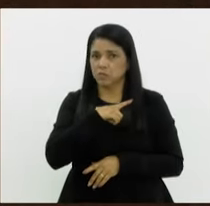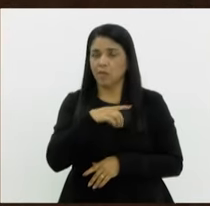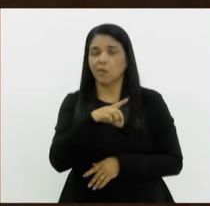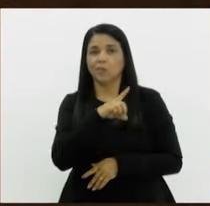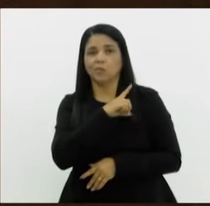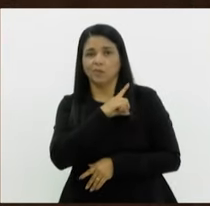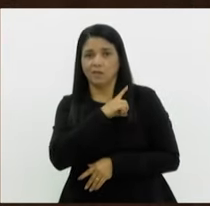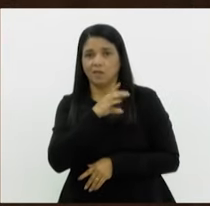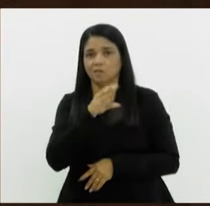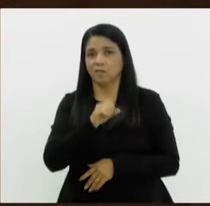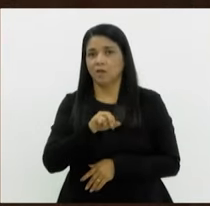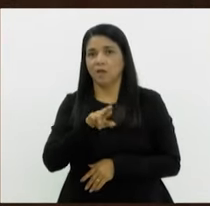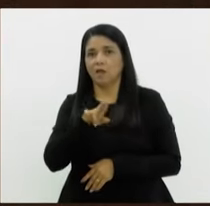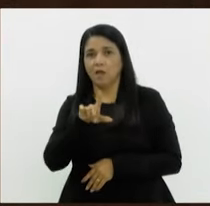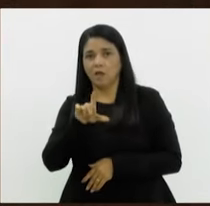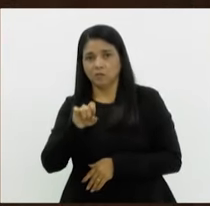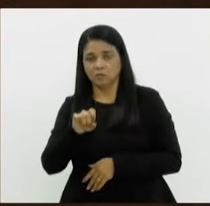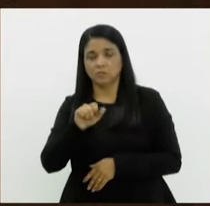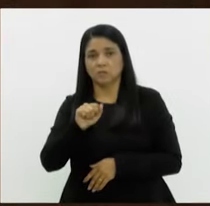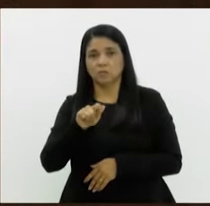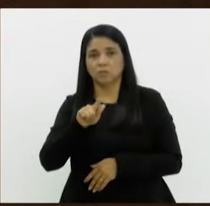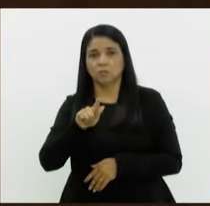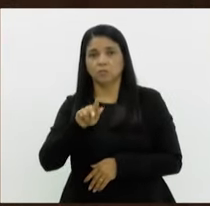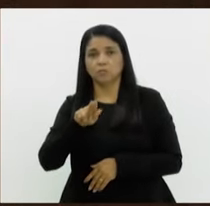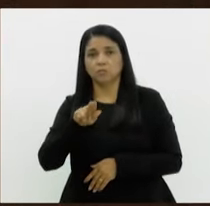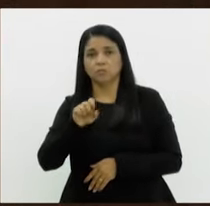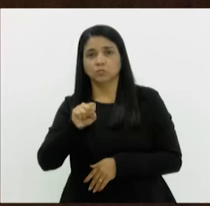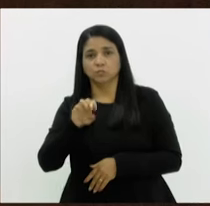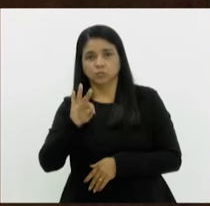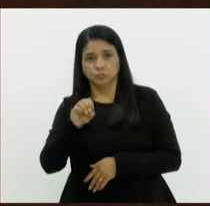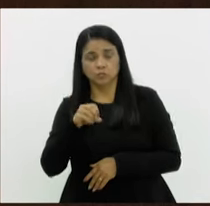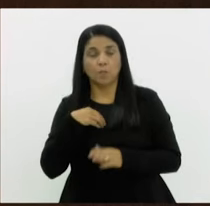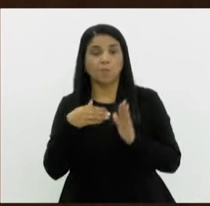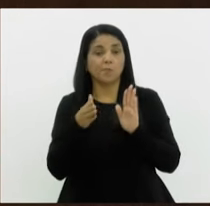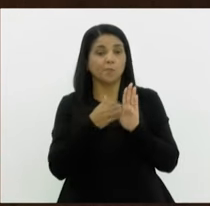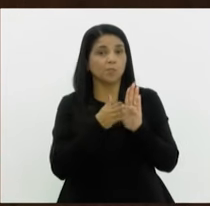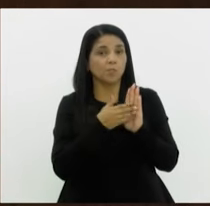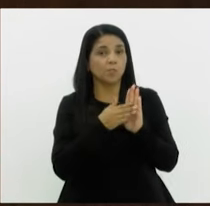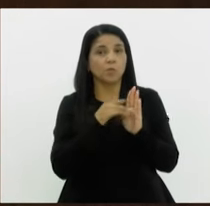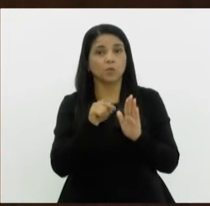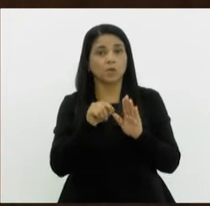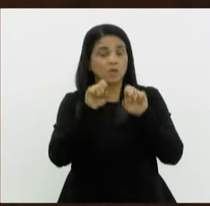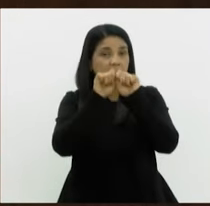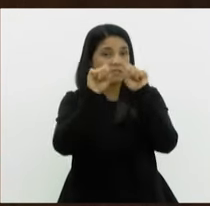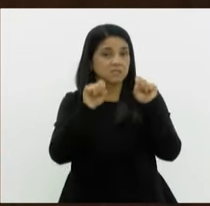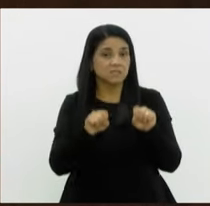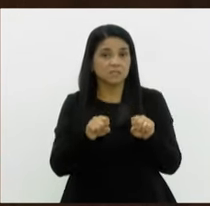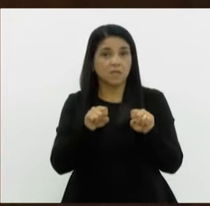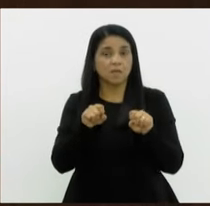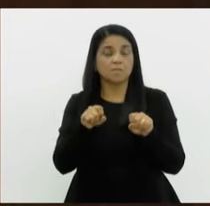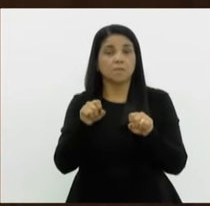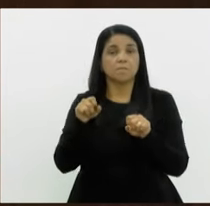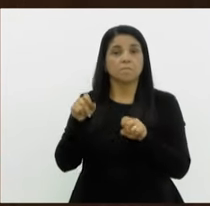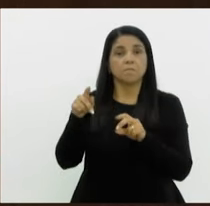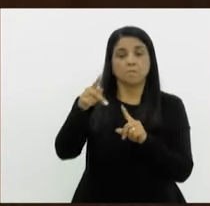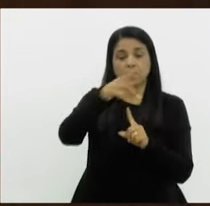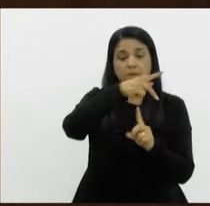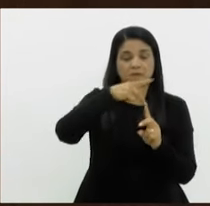delegado Carlos Augusto, porque se trata de uma proposta que mexe no sistema